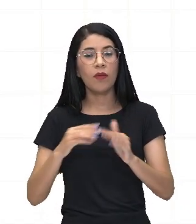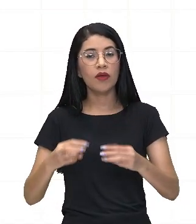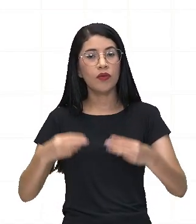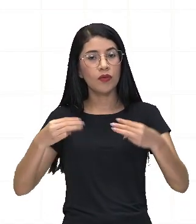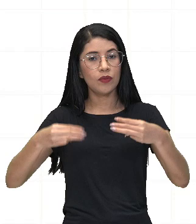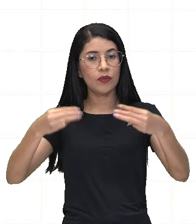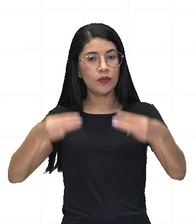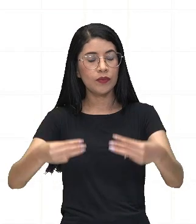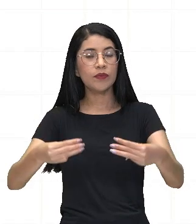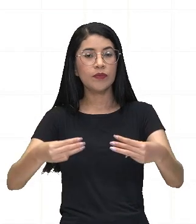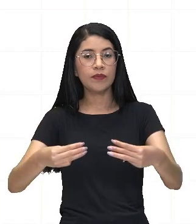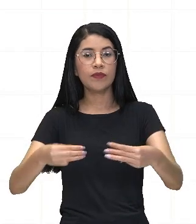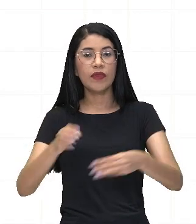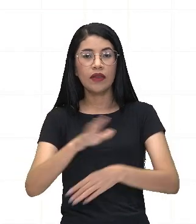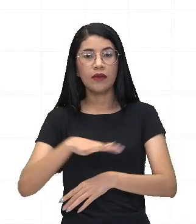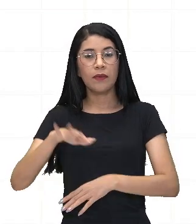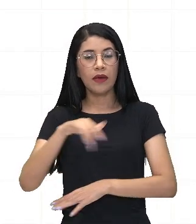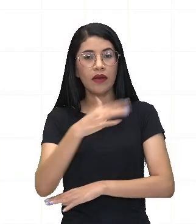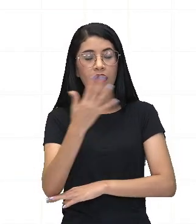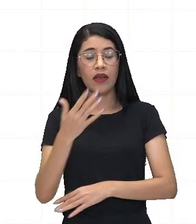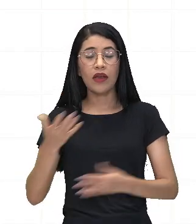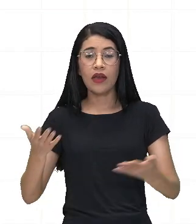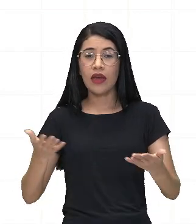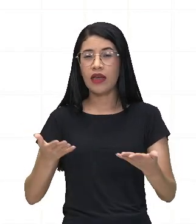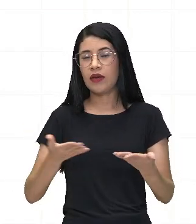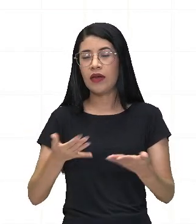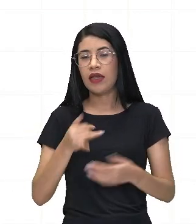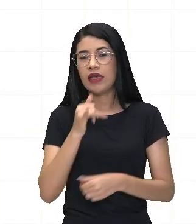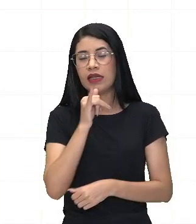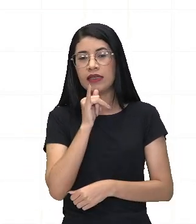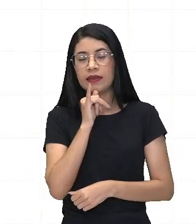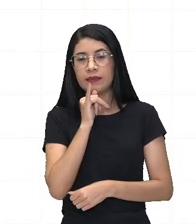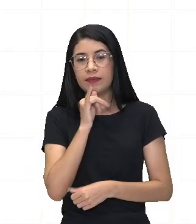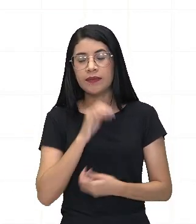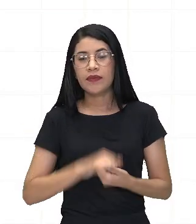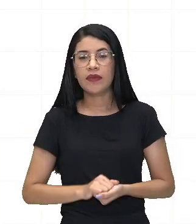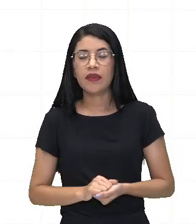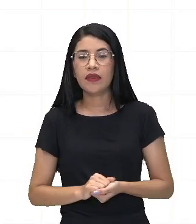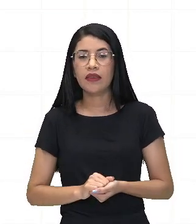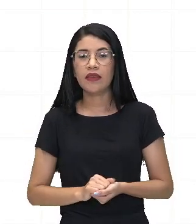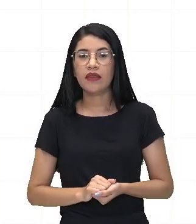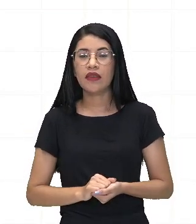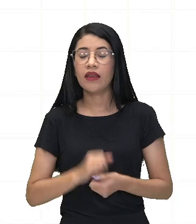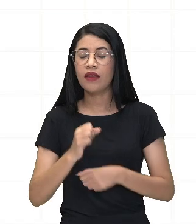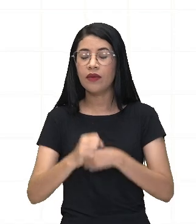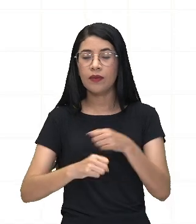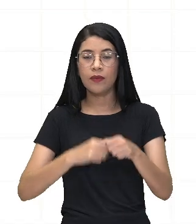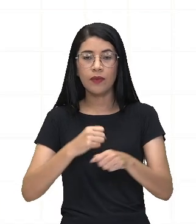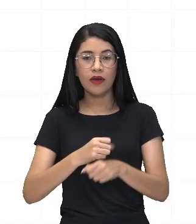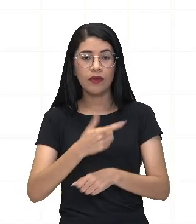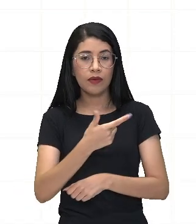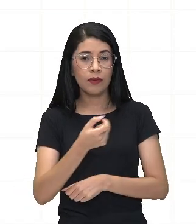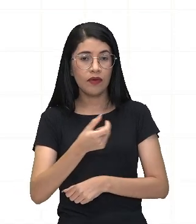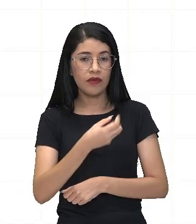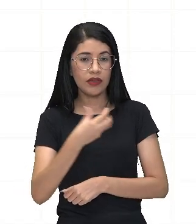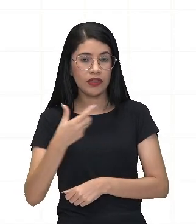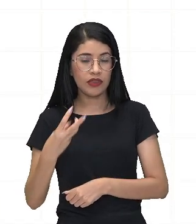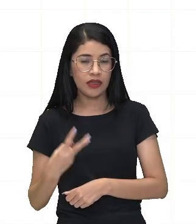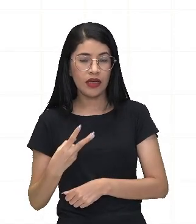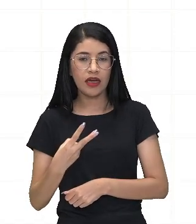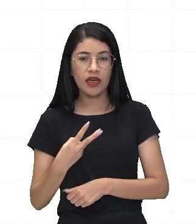Por quê? Atualmente, a partir do dia 1º de janeiro de 2023, houve